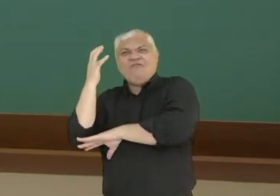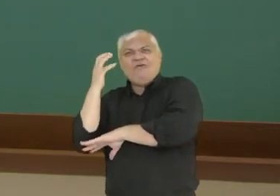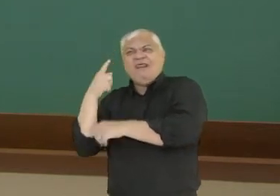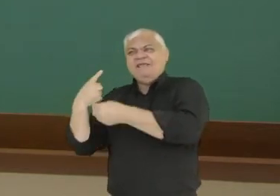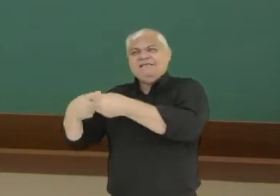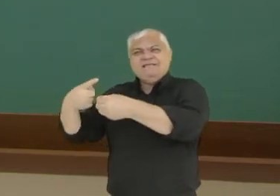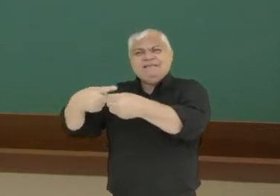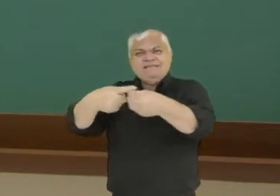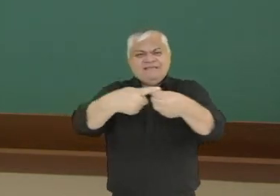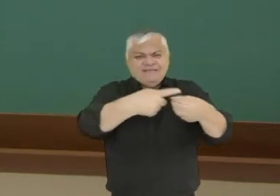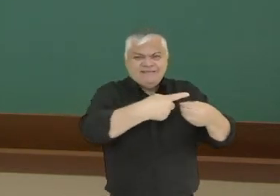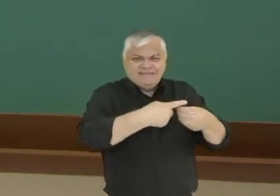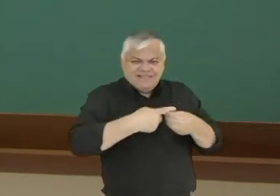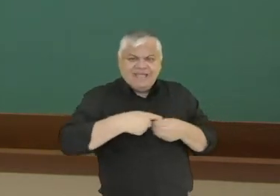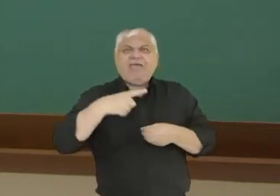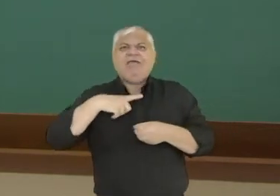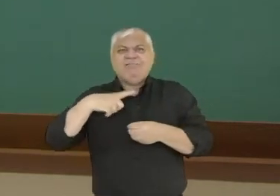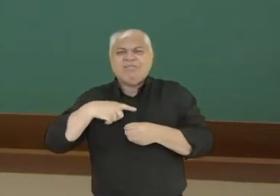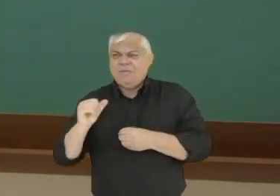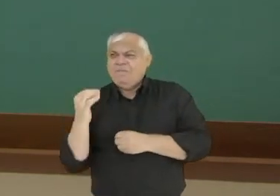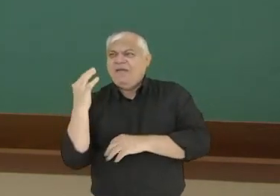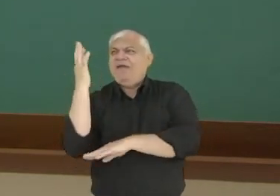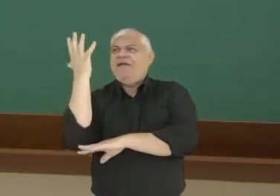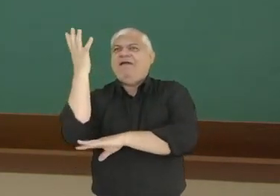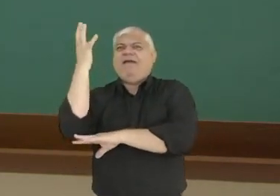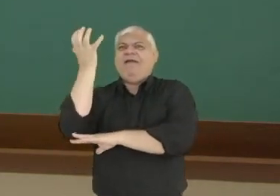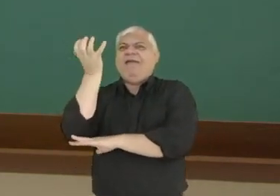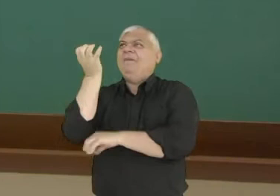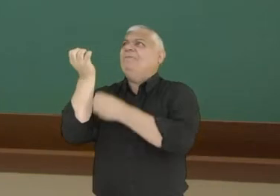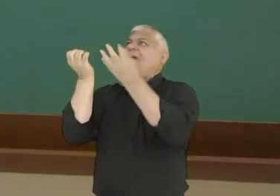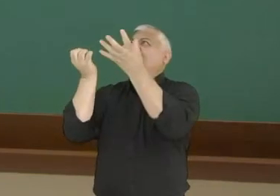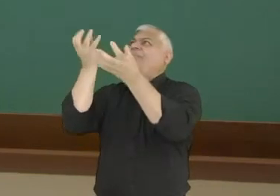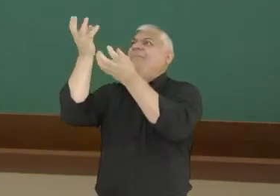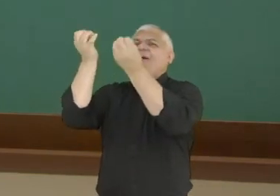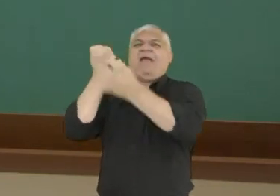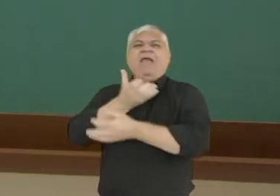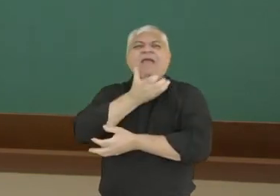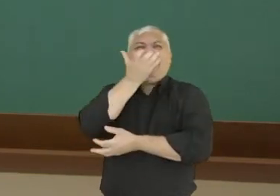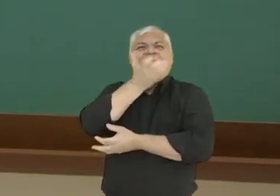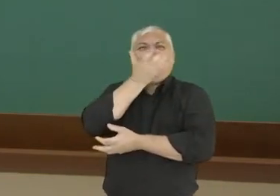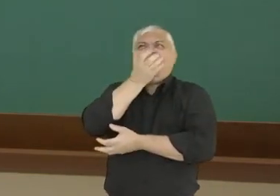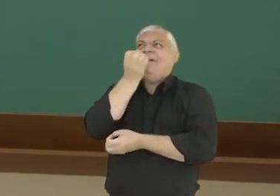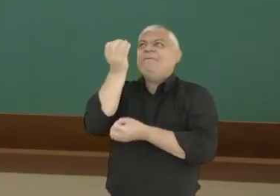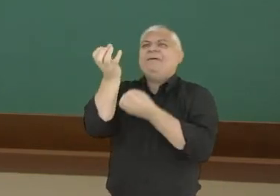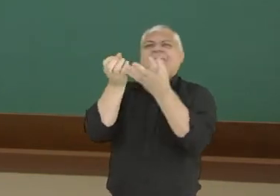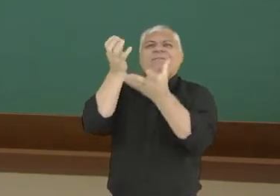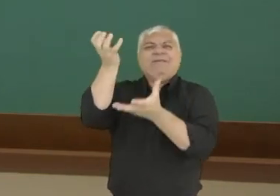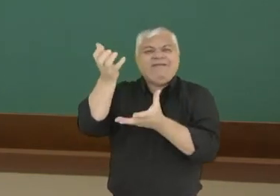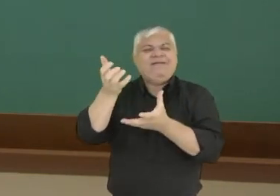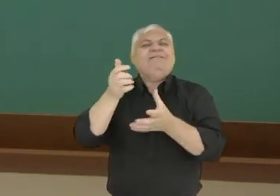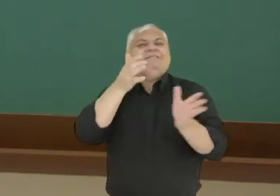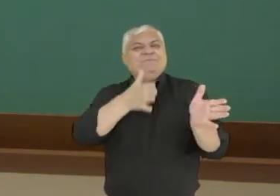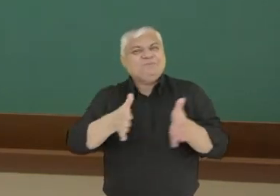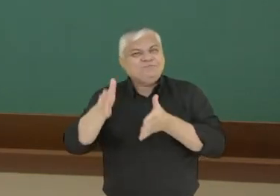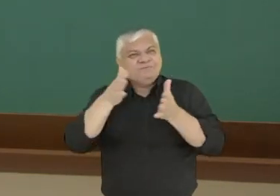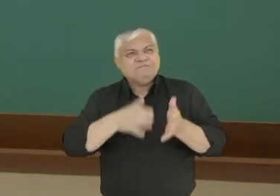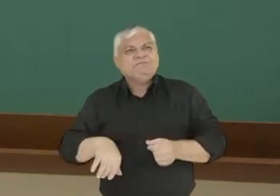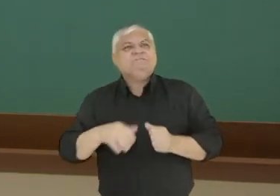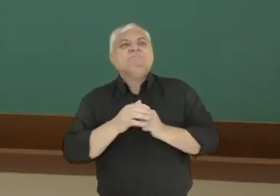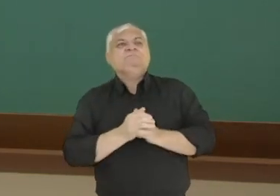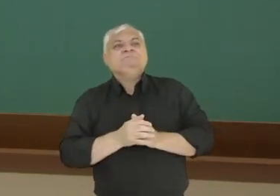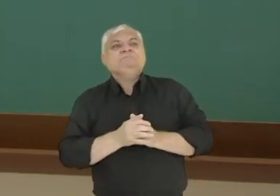cidades que se desenvolve na vários municípios que se desenvolvem economicamente a partir da produção da maçã